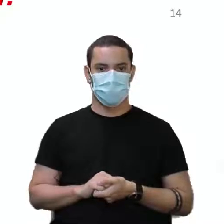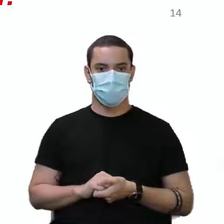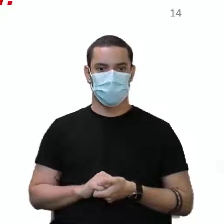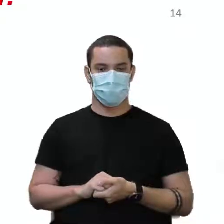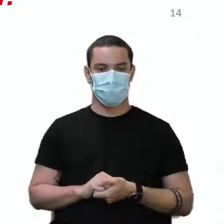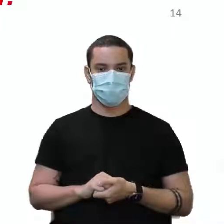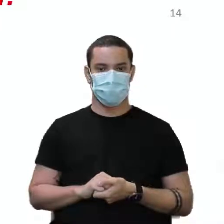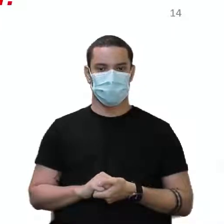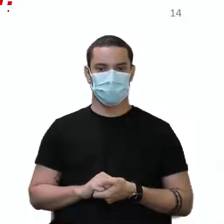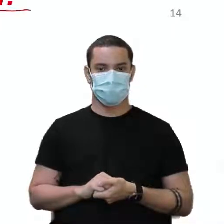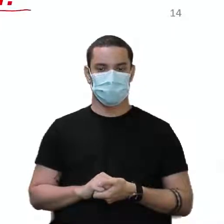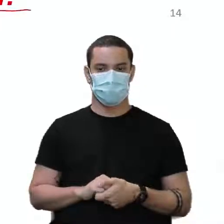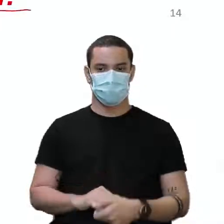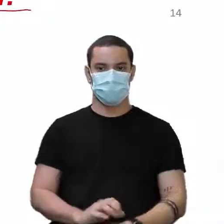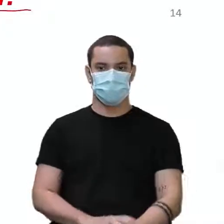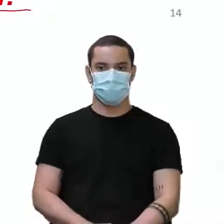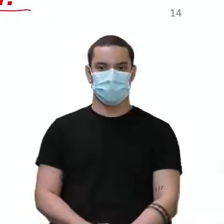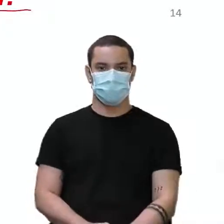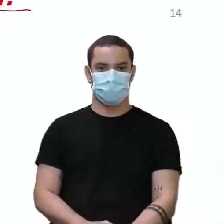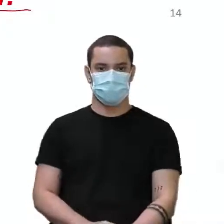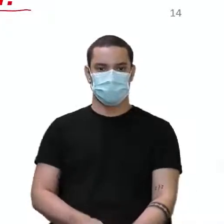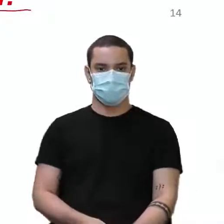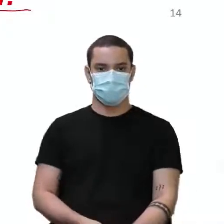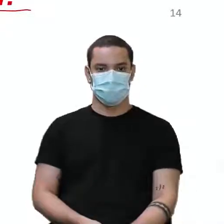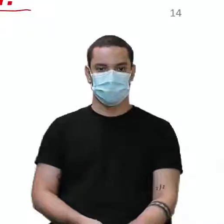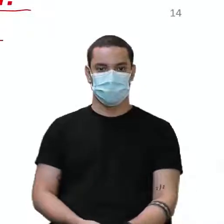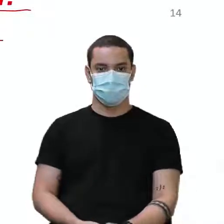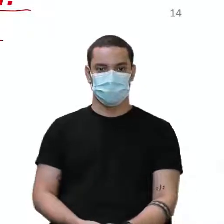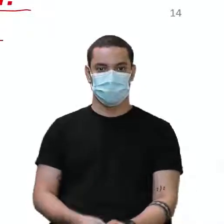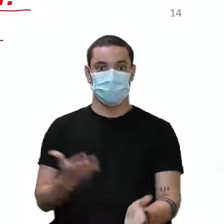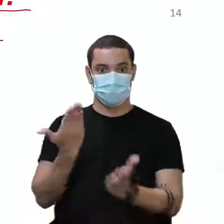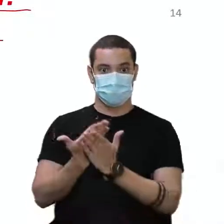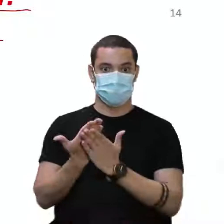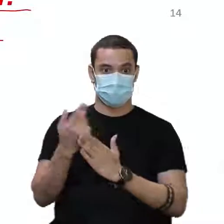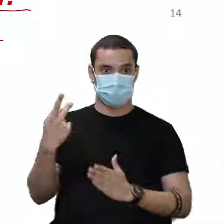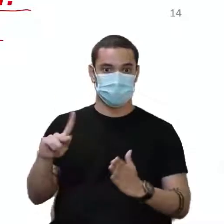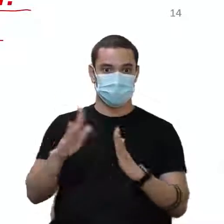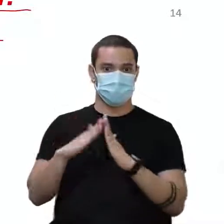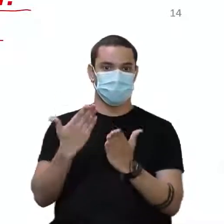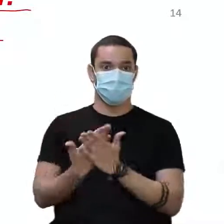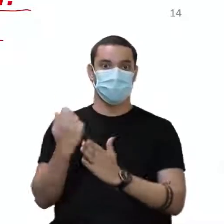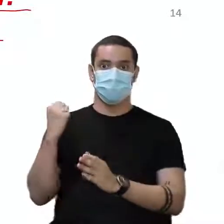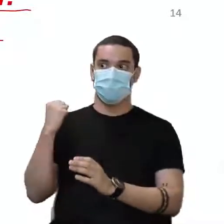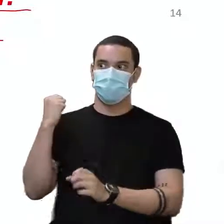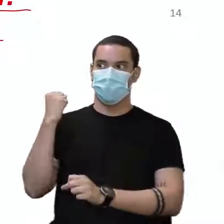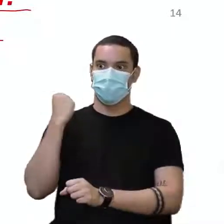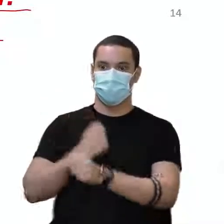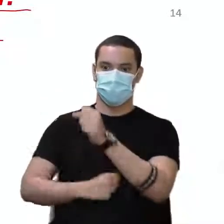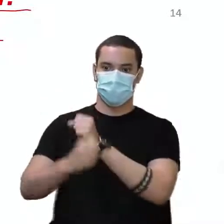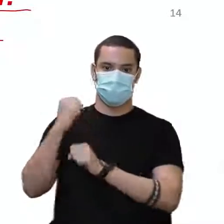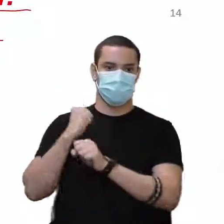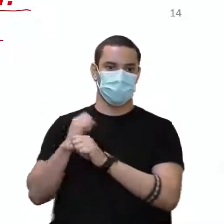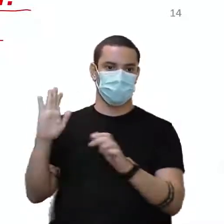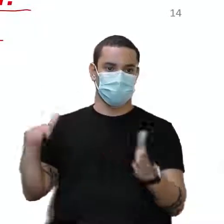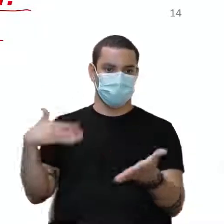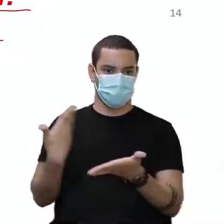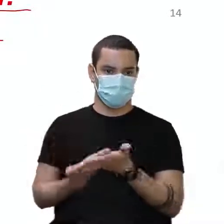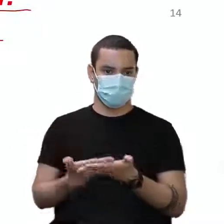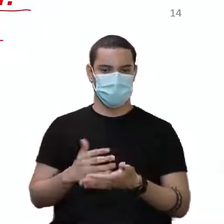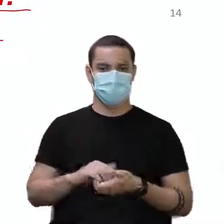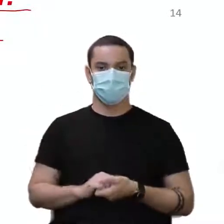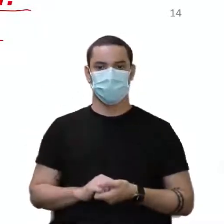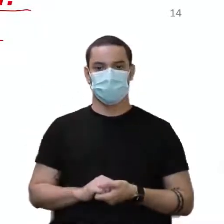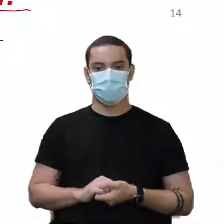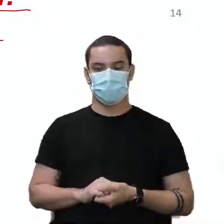in this school since last year. Estudo nessa escola desde o ano passado. Ou então, I've studied in this